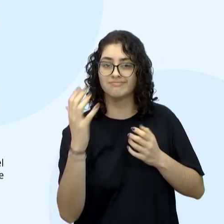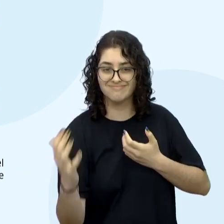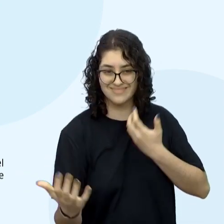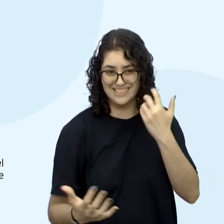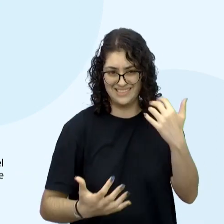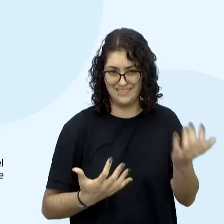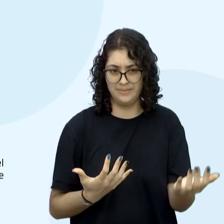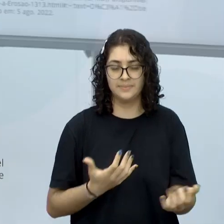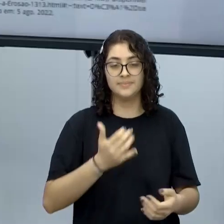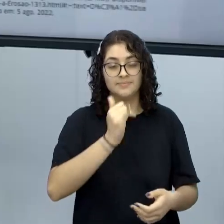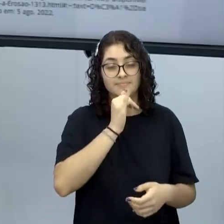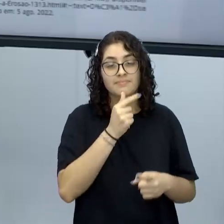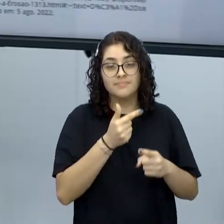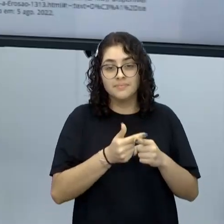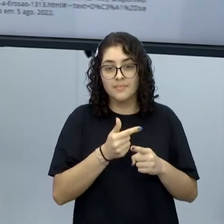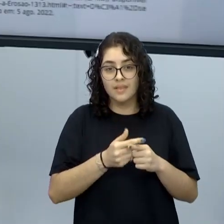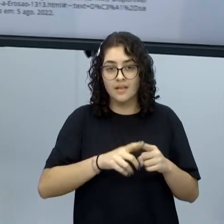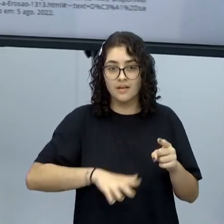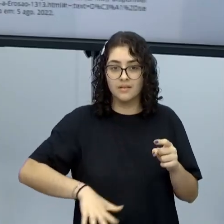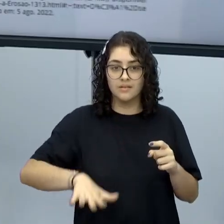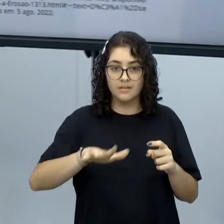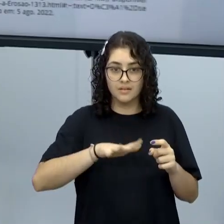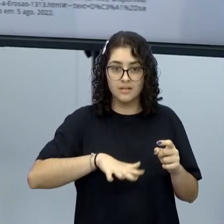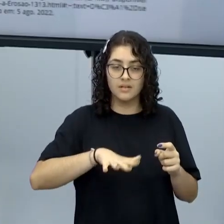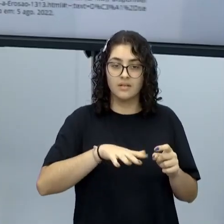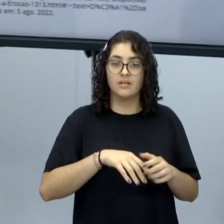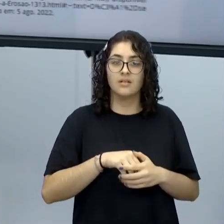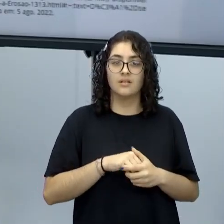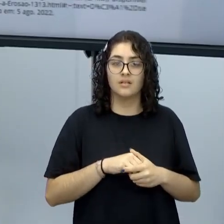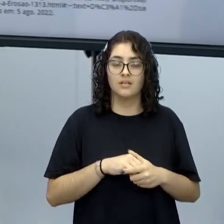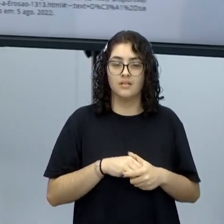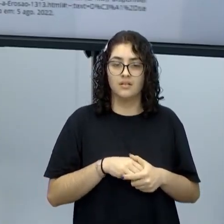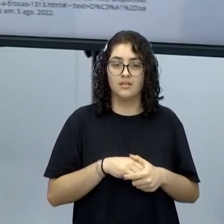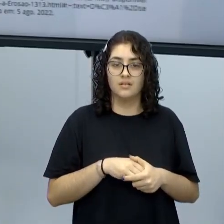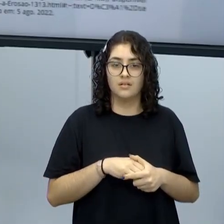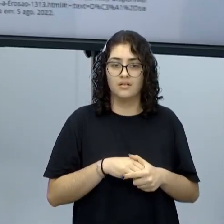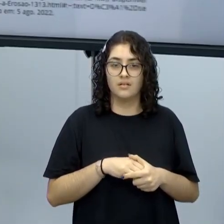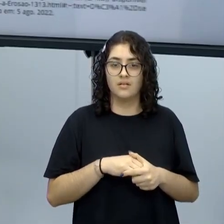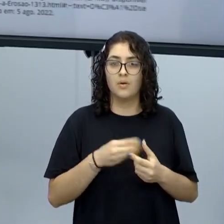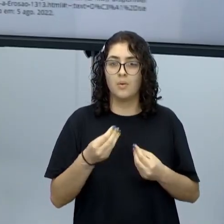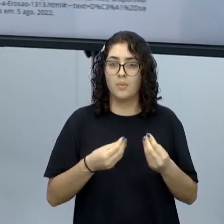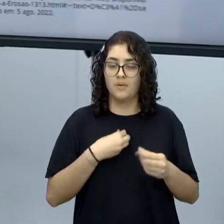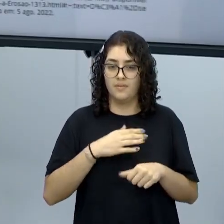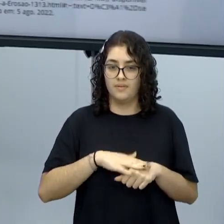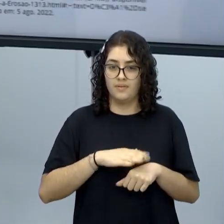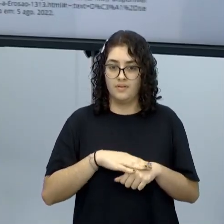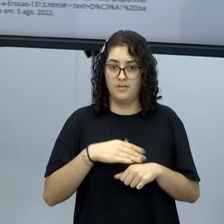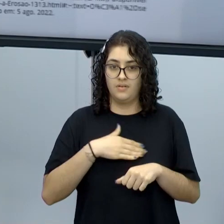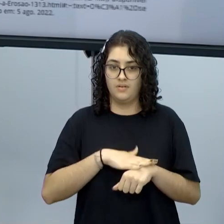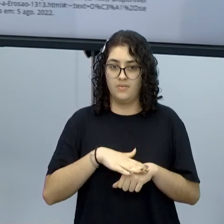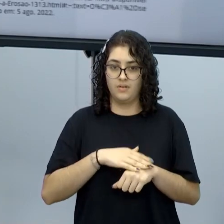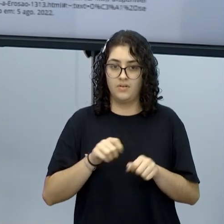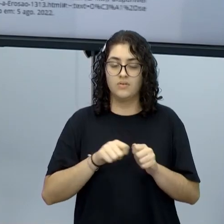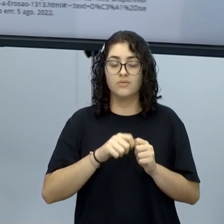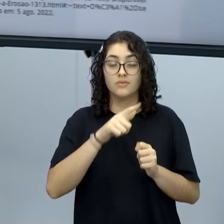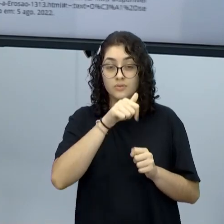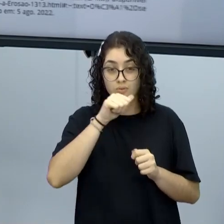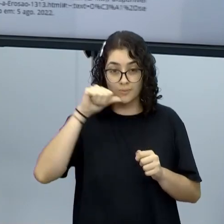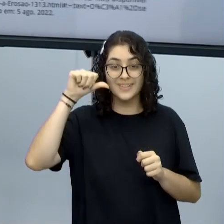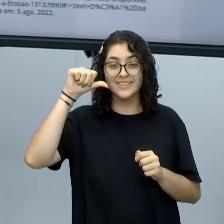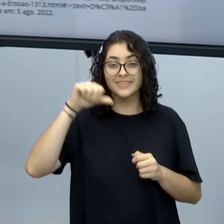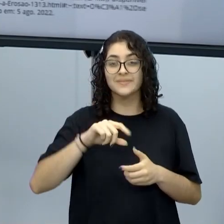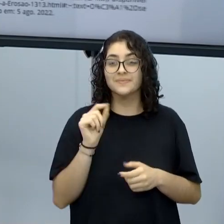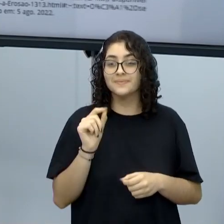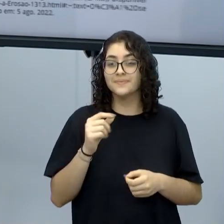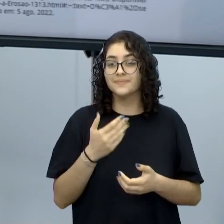quê? Porque quando a gente fala de áreas desmatadas, eu vou tentar reproduzir uma conversa que eu tive com a Sumaia, que